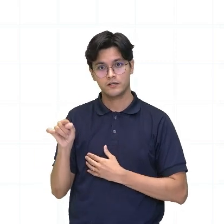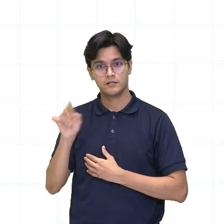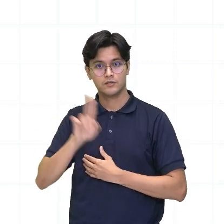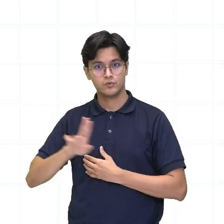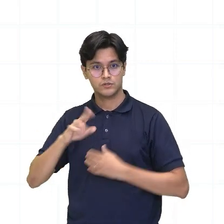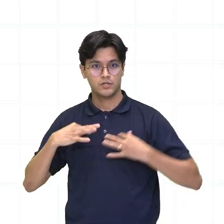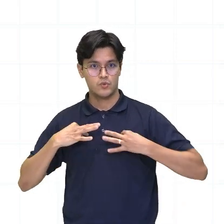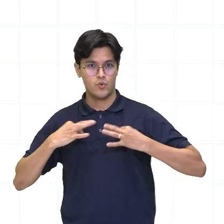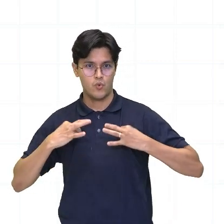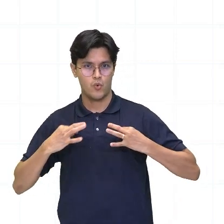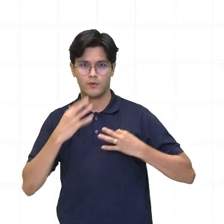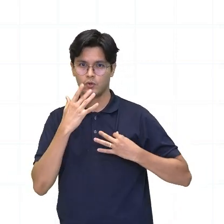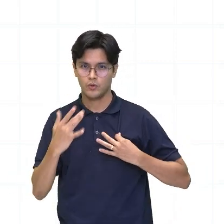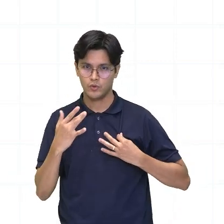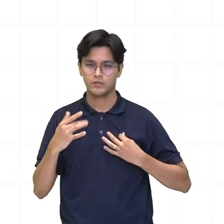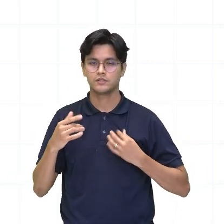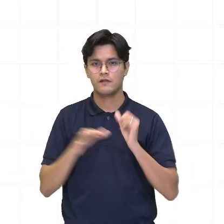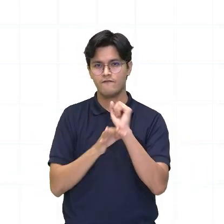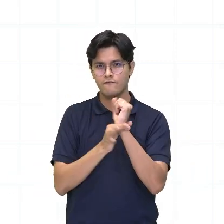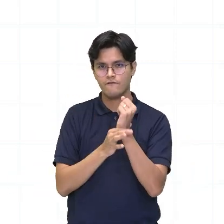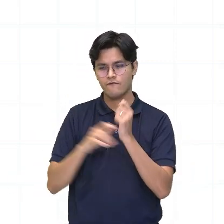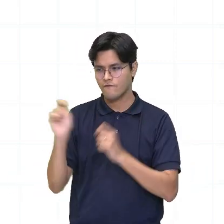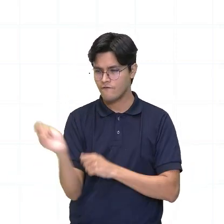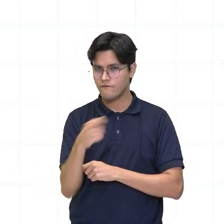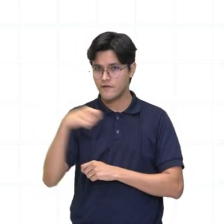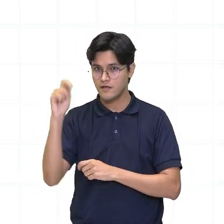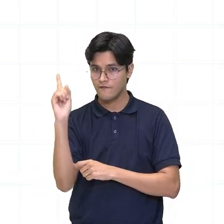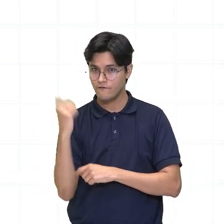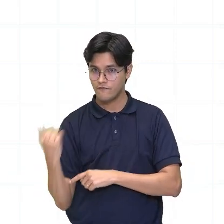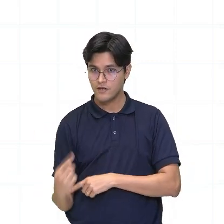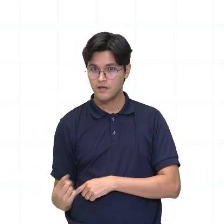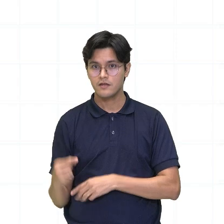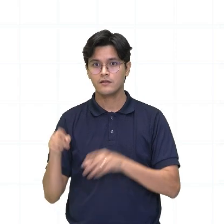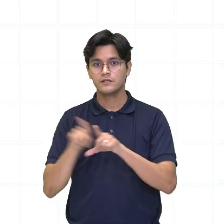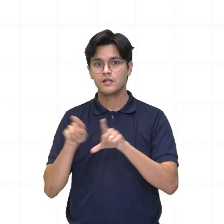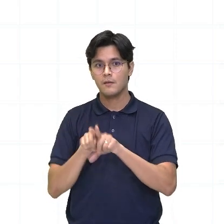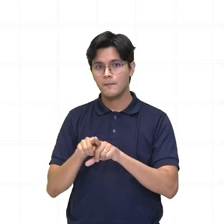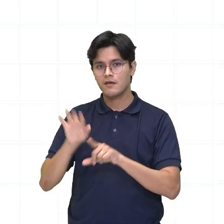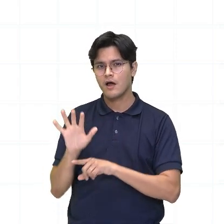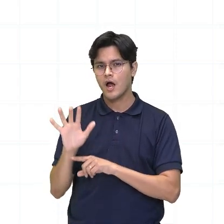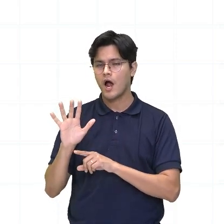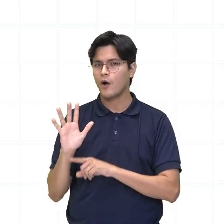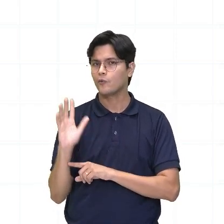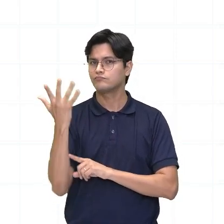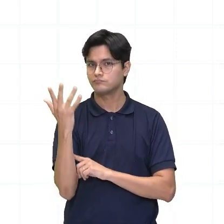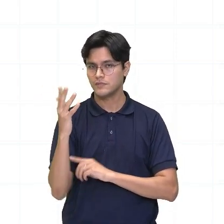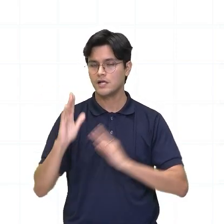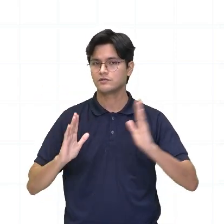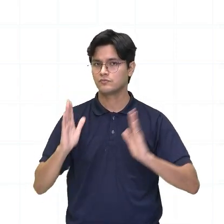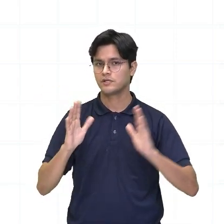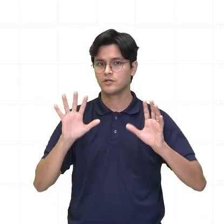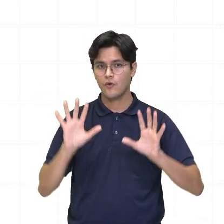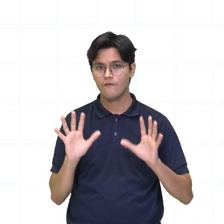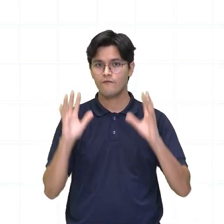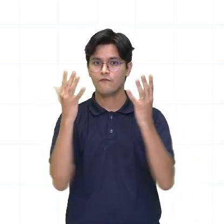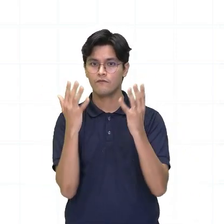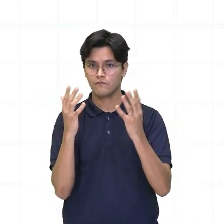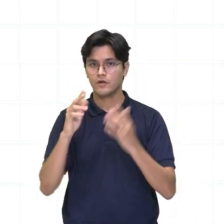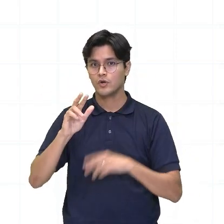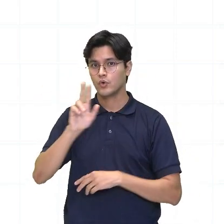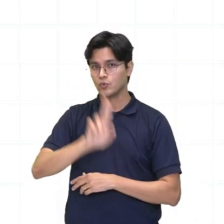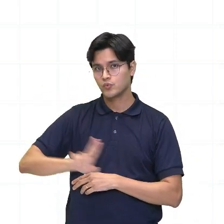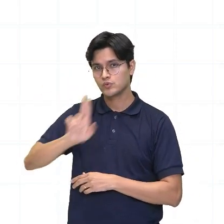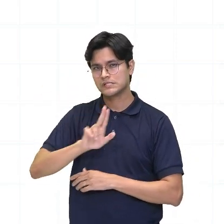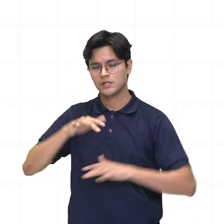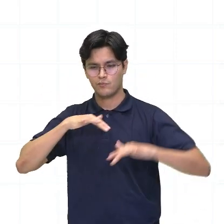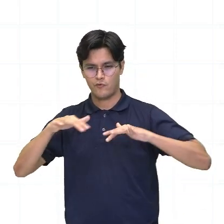é frequentemente realizado em festivais de celebrações com movimentos de pular, soltar e